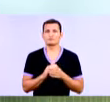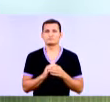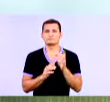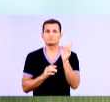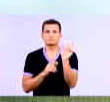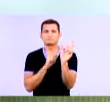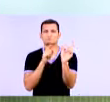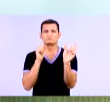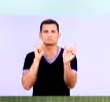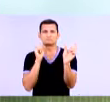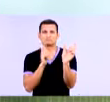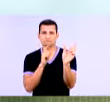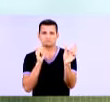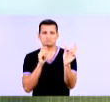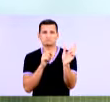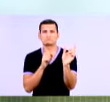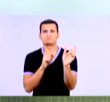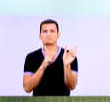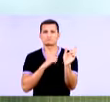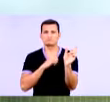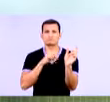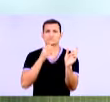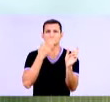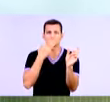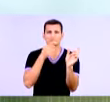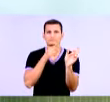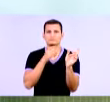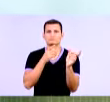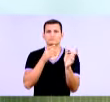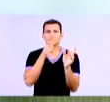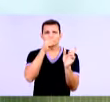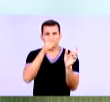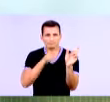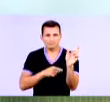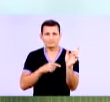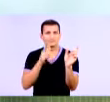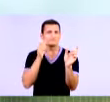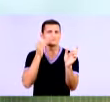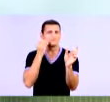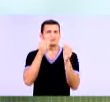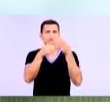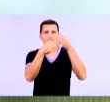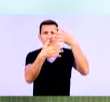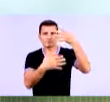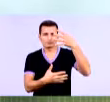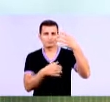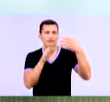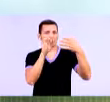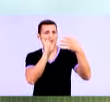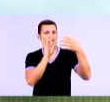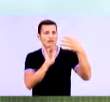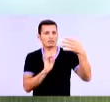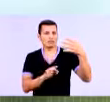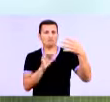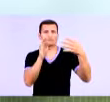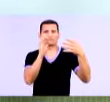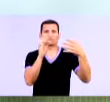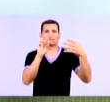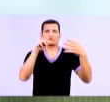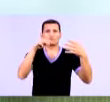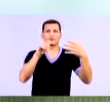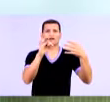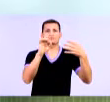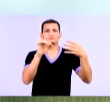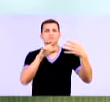caixa de opções lá com os formatos suportados pelo GIMP e dá uma percorrida naquela lista, olhando cada um dos formatos. Vocês vão ver que tem muitos formatos